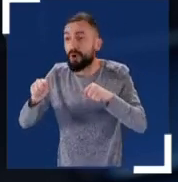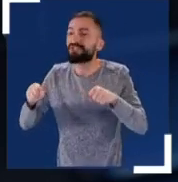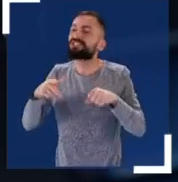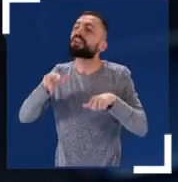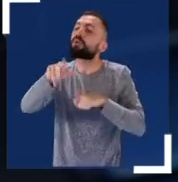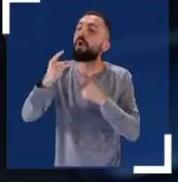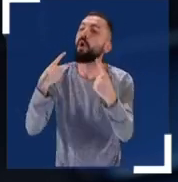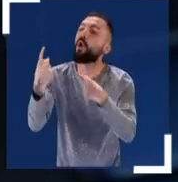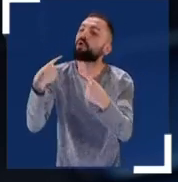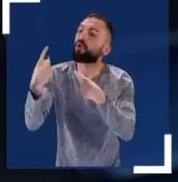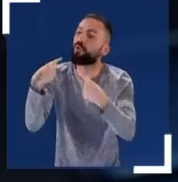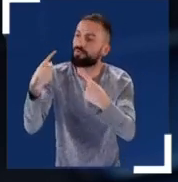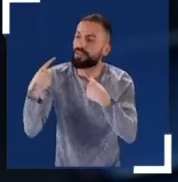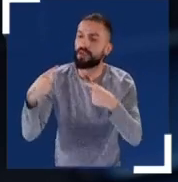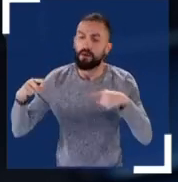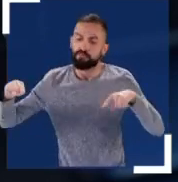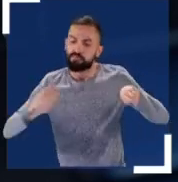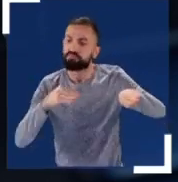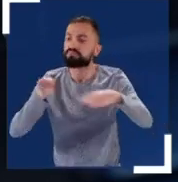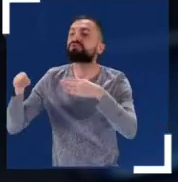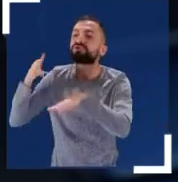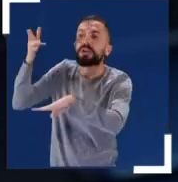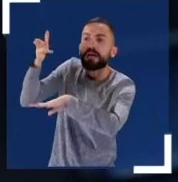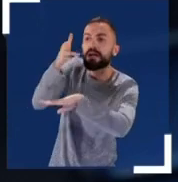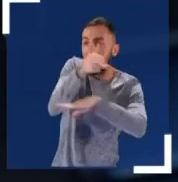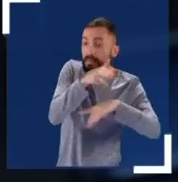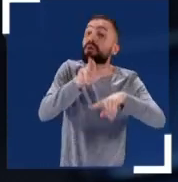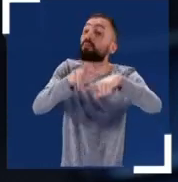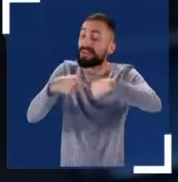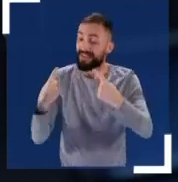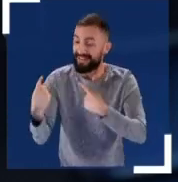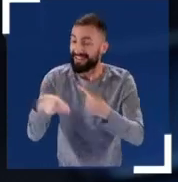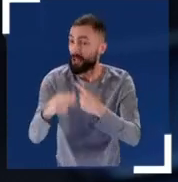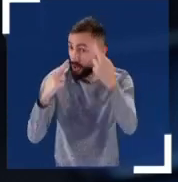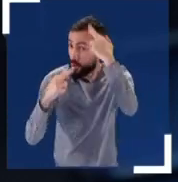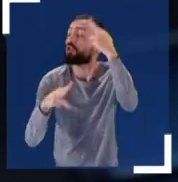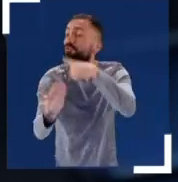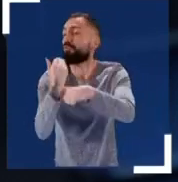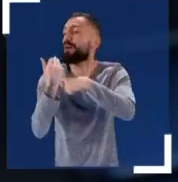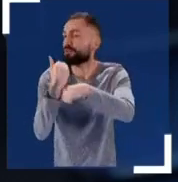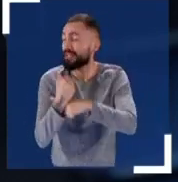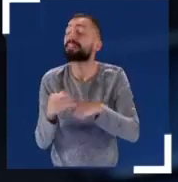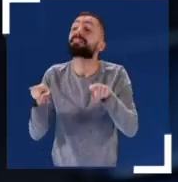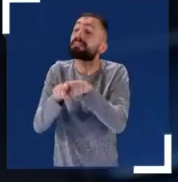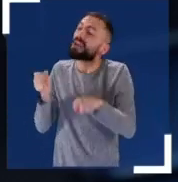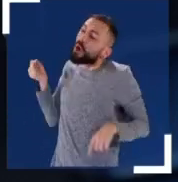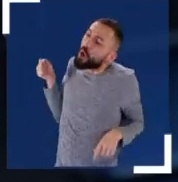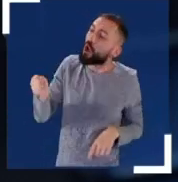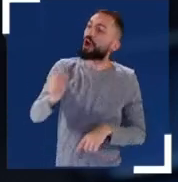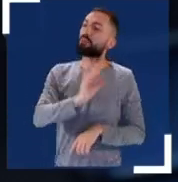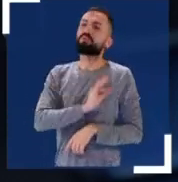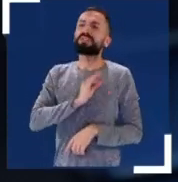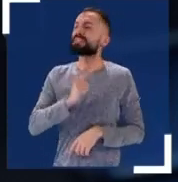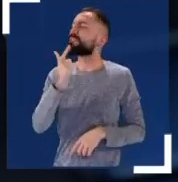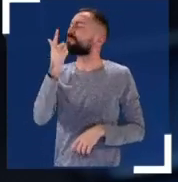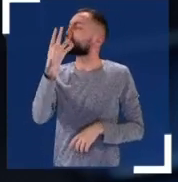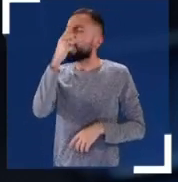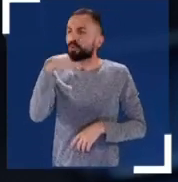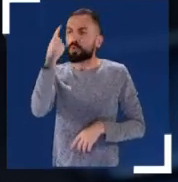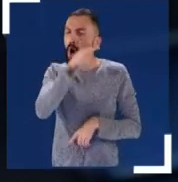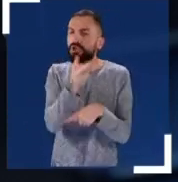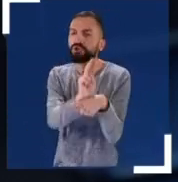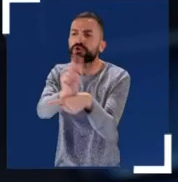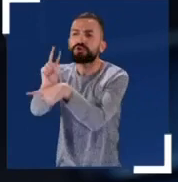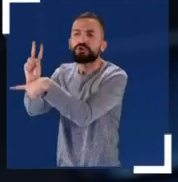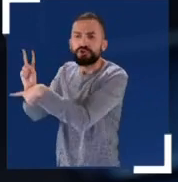das rodovias, fazendo isso com recursos das concessionárias. E colocar polícia na rua, vigilância 24 horas por dia, através